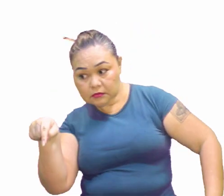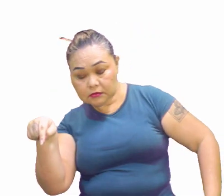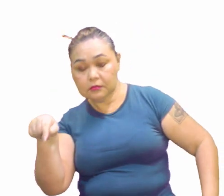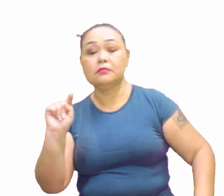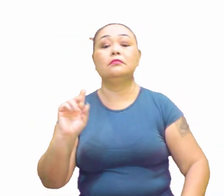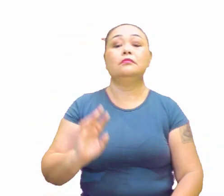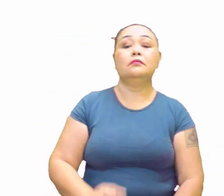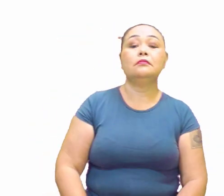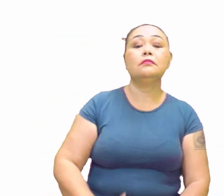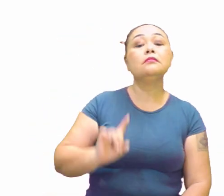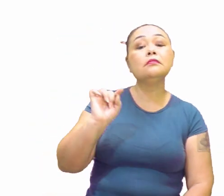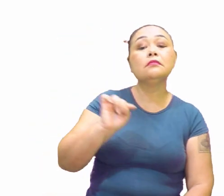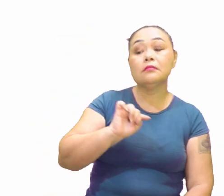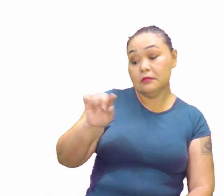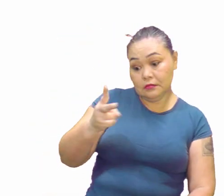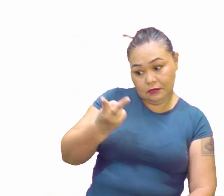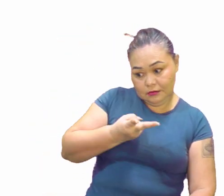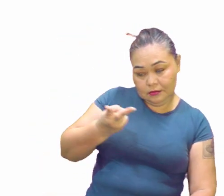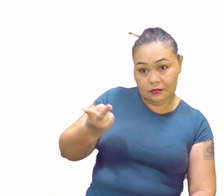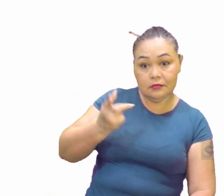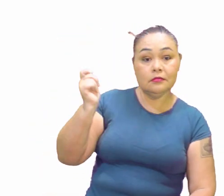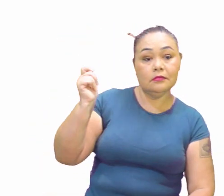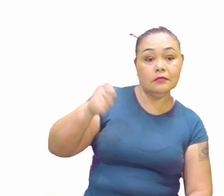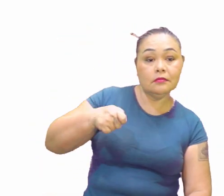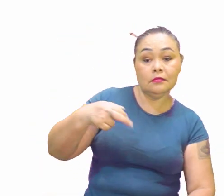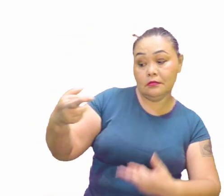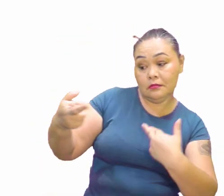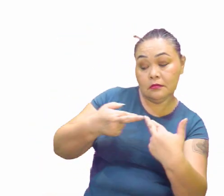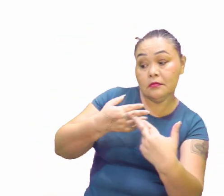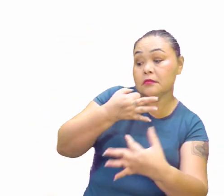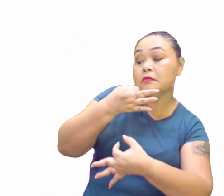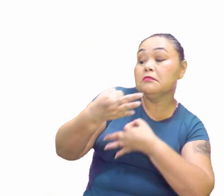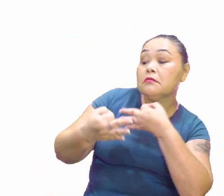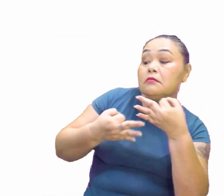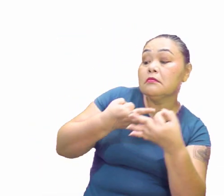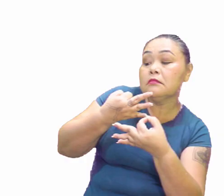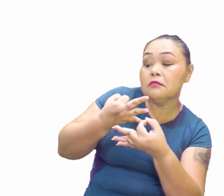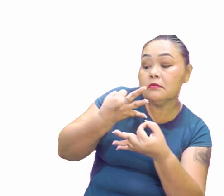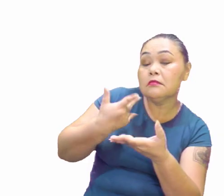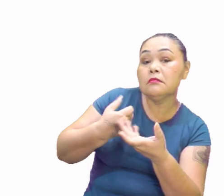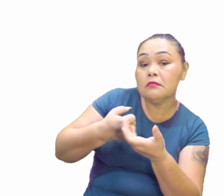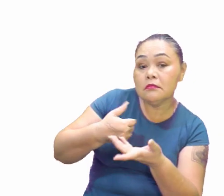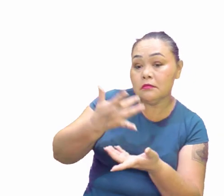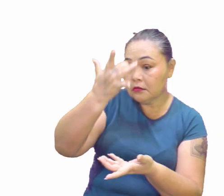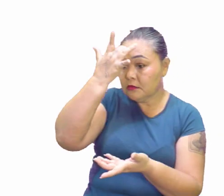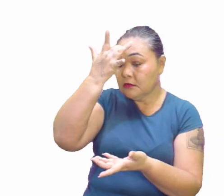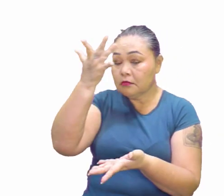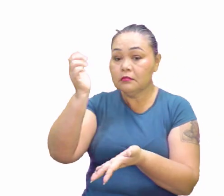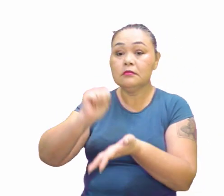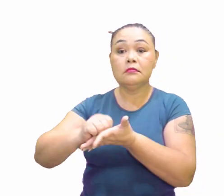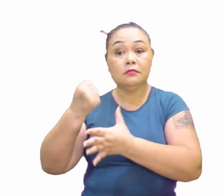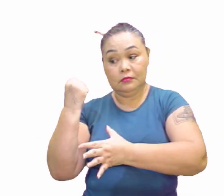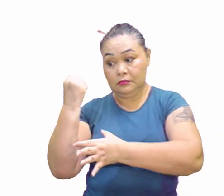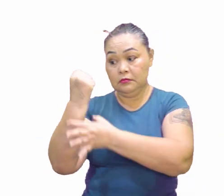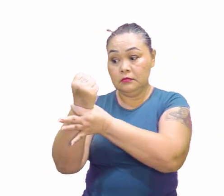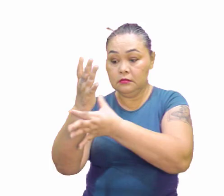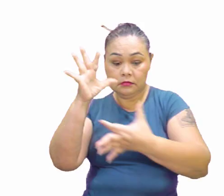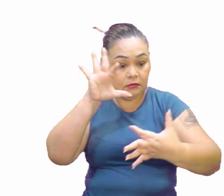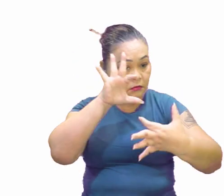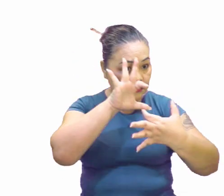e consequência. Com elas é possível relacionar críticas com maior facilidade, garantindo